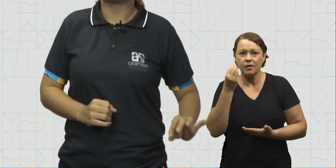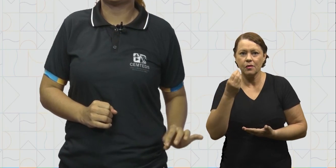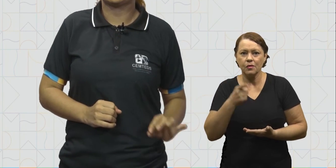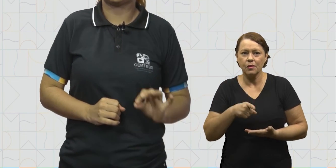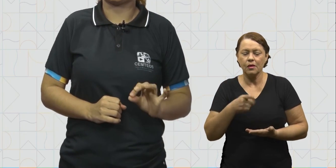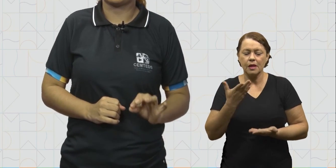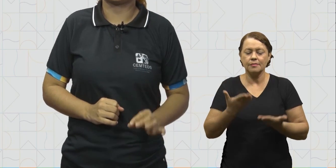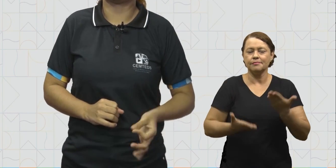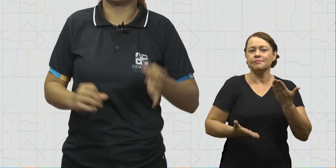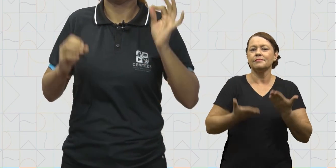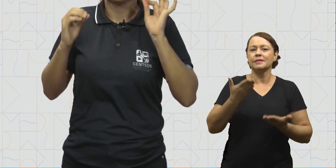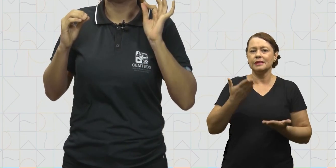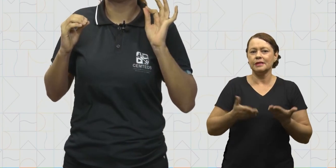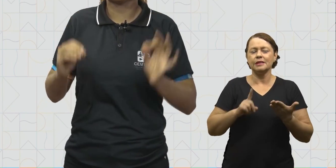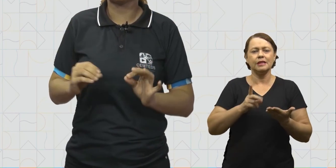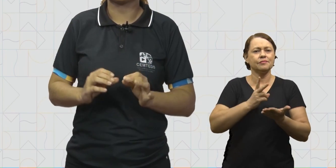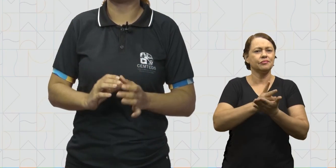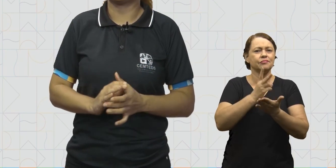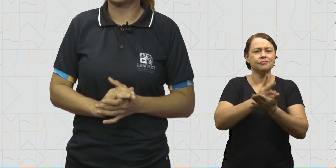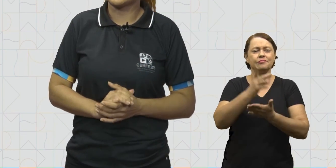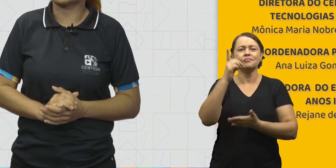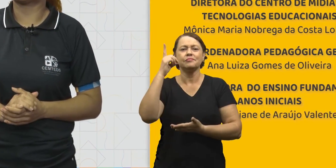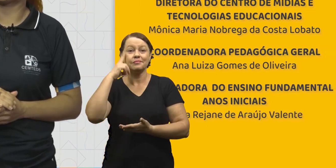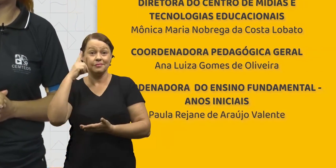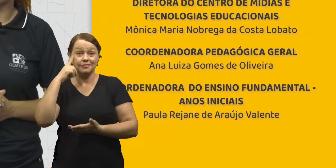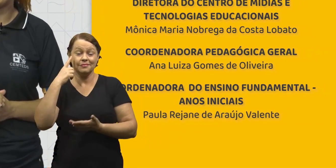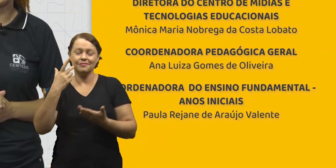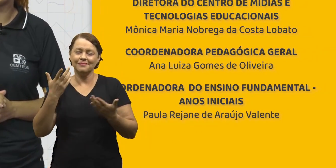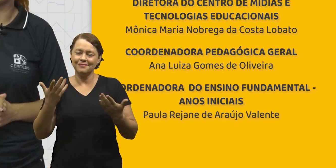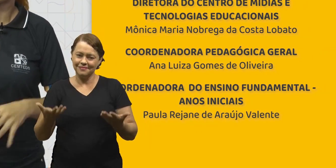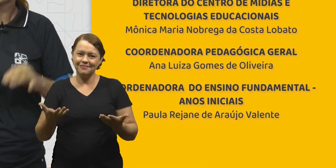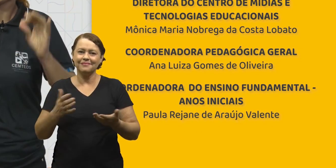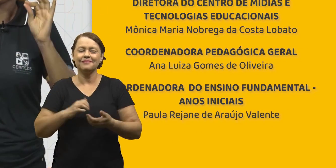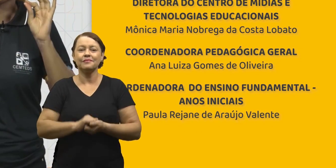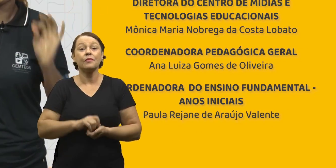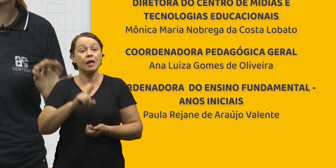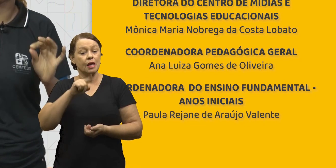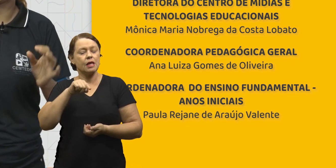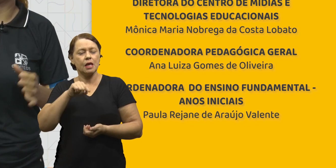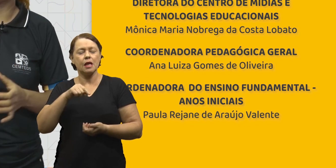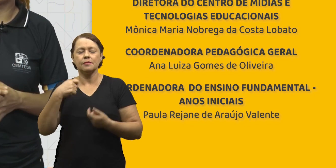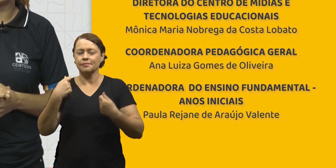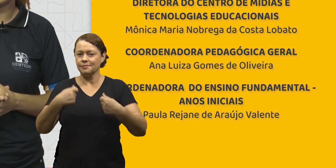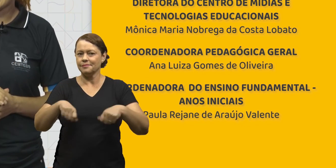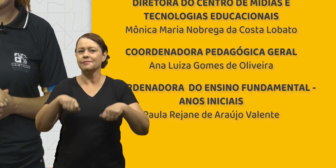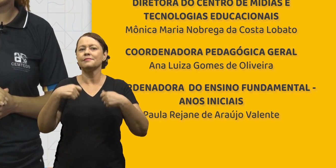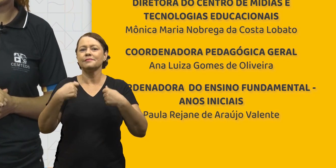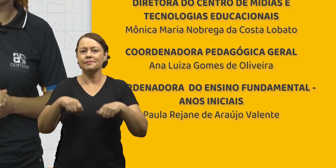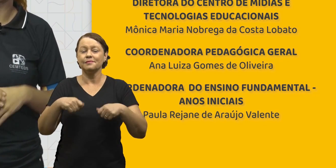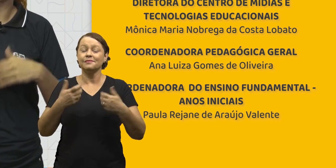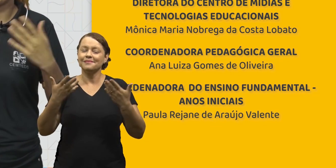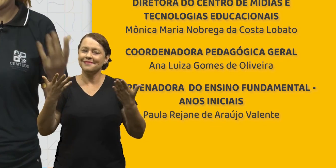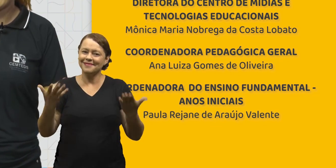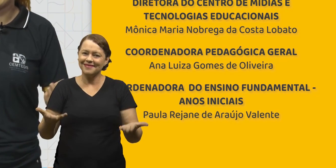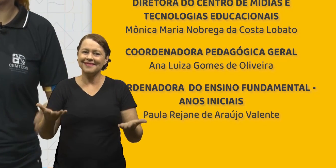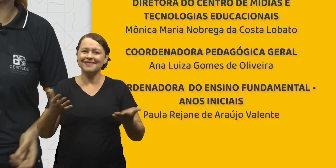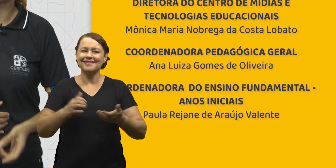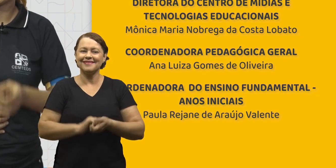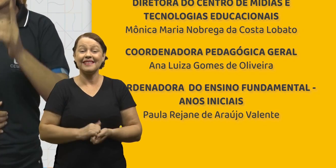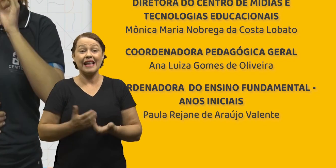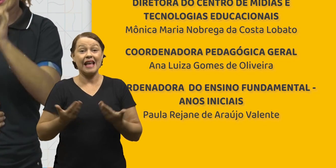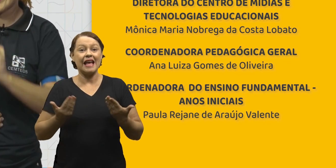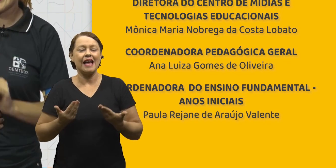as medidas de massa estão presentes no nosso cotidiano e o quanto elas são necessárias? Pois